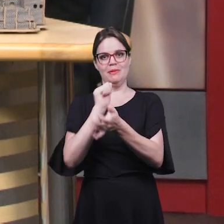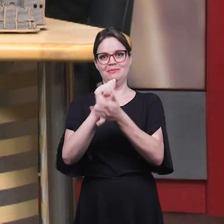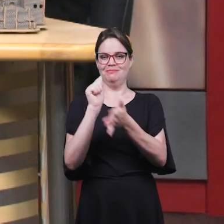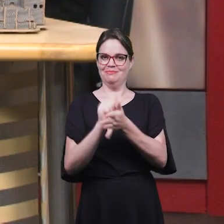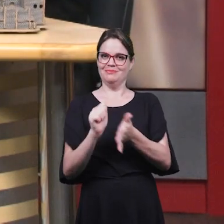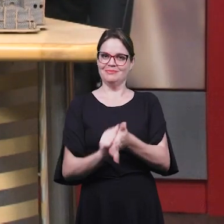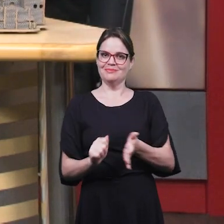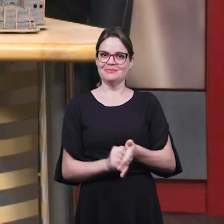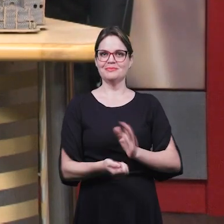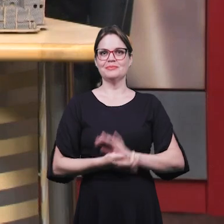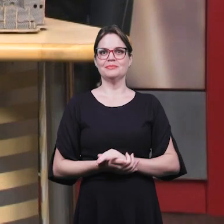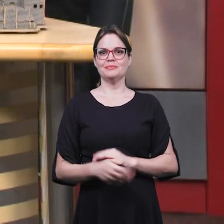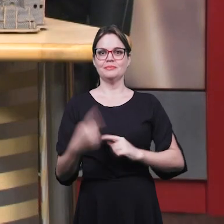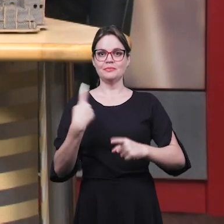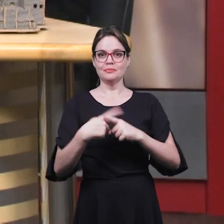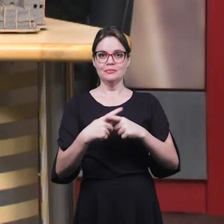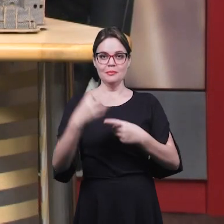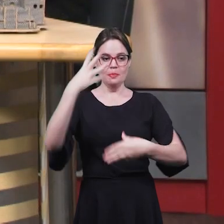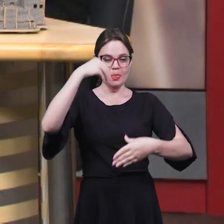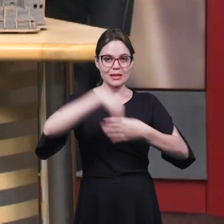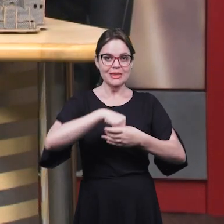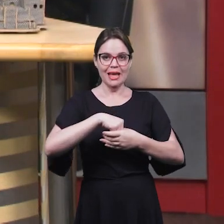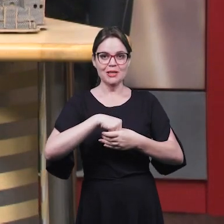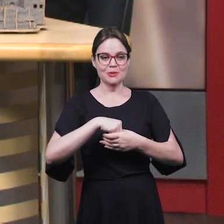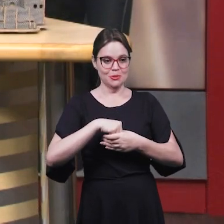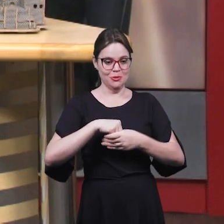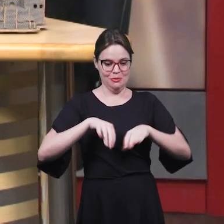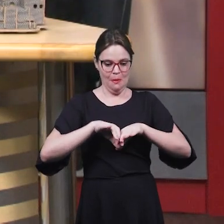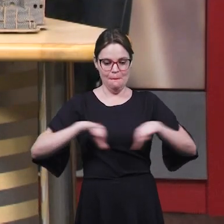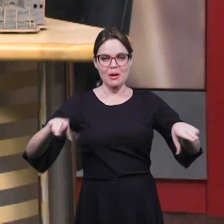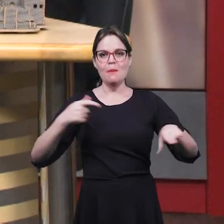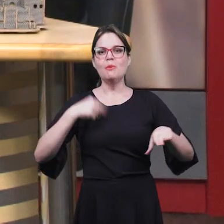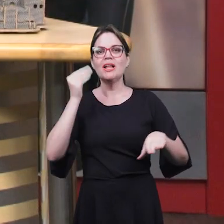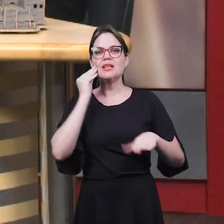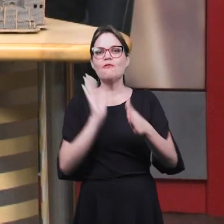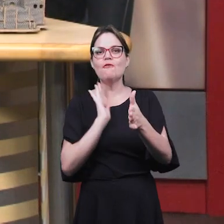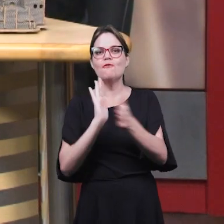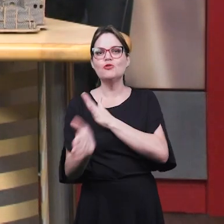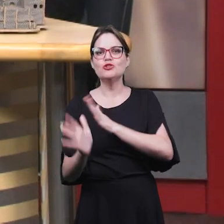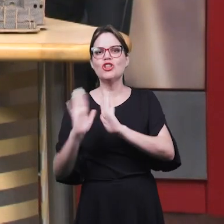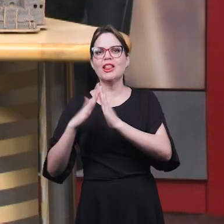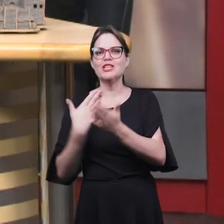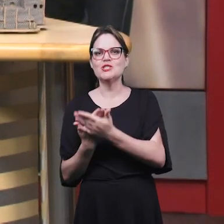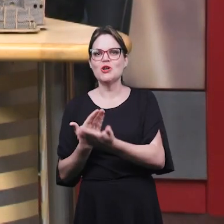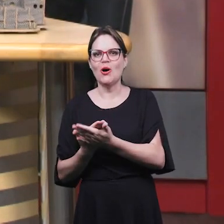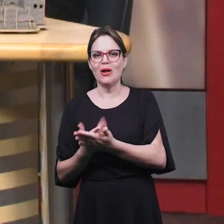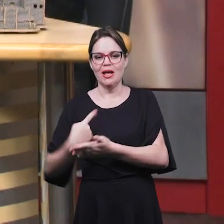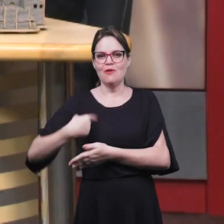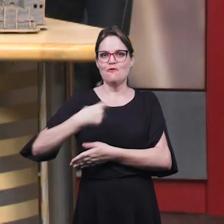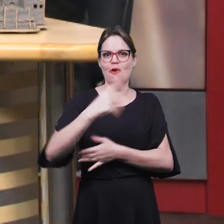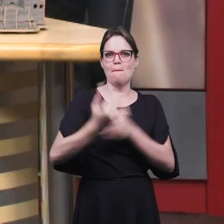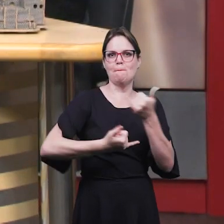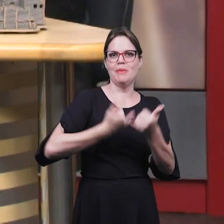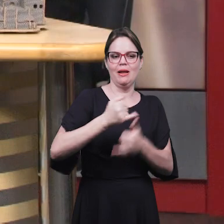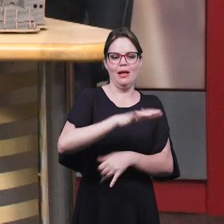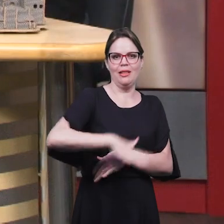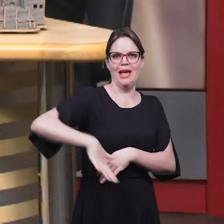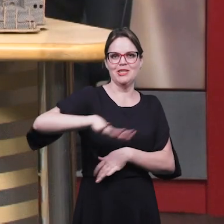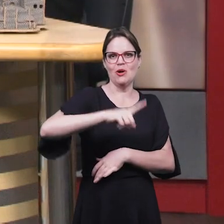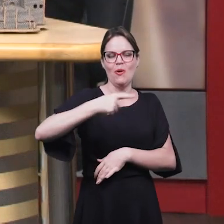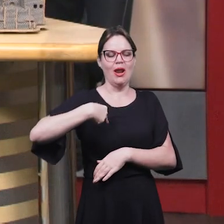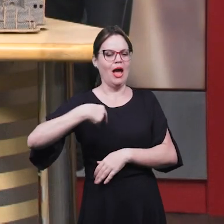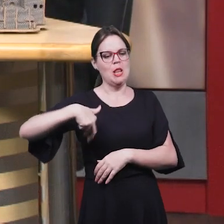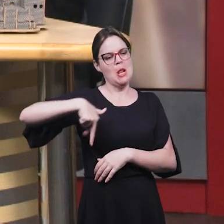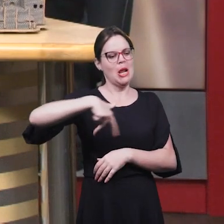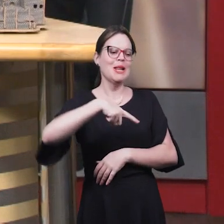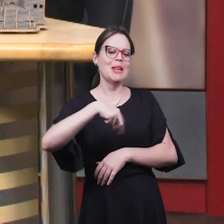escondeu dentro do túnel. Não fugir da escola não, viu? Ele fugiu da escola e se escondeu dentro do muro, foi brincar ali na região, e aí ele achou